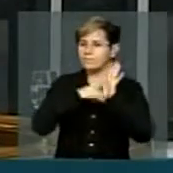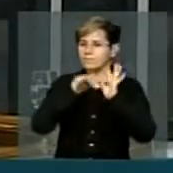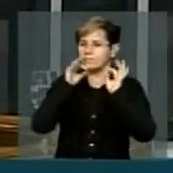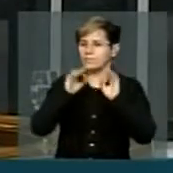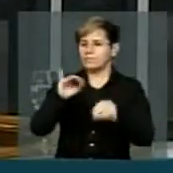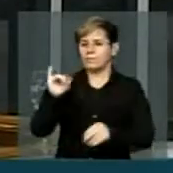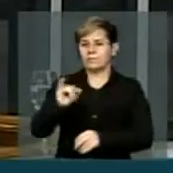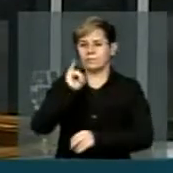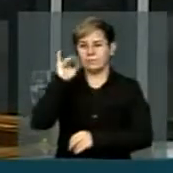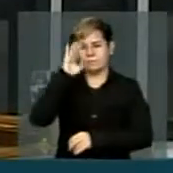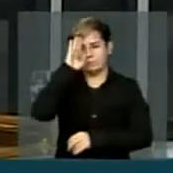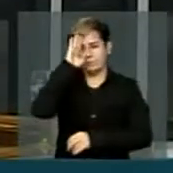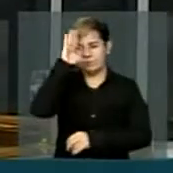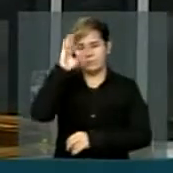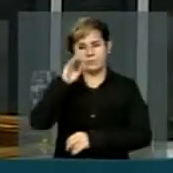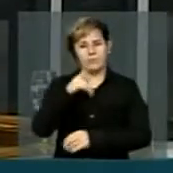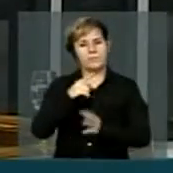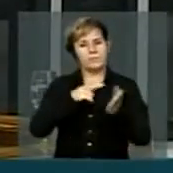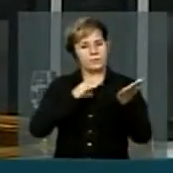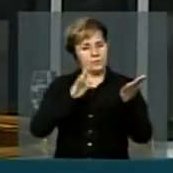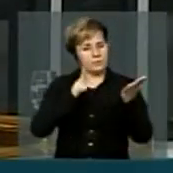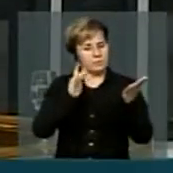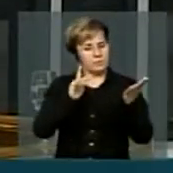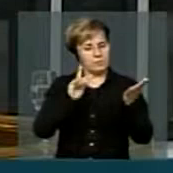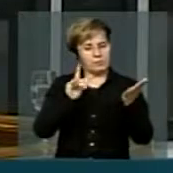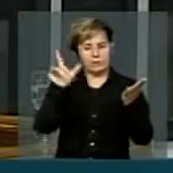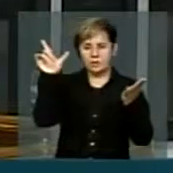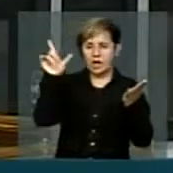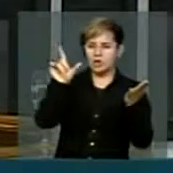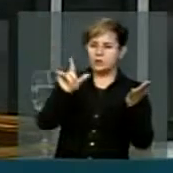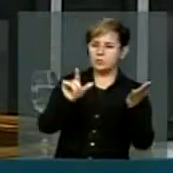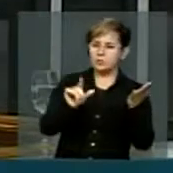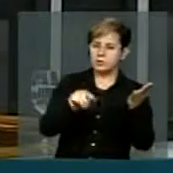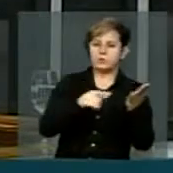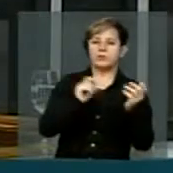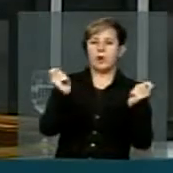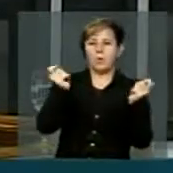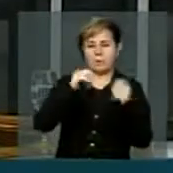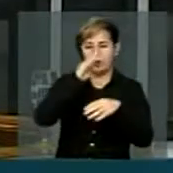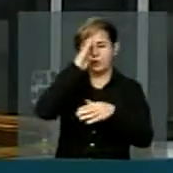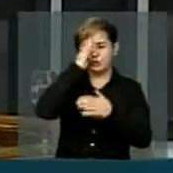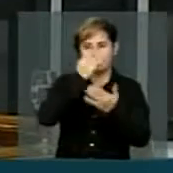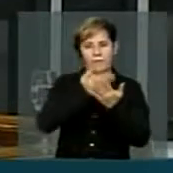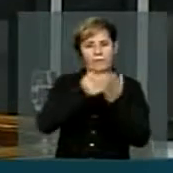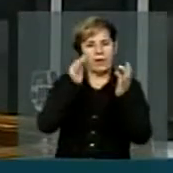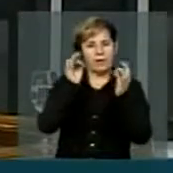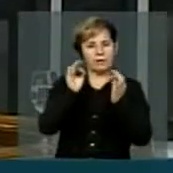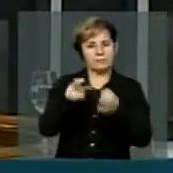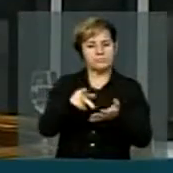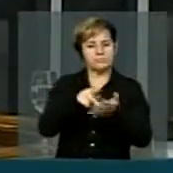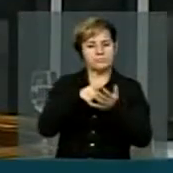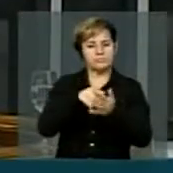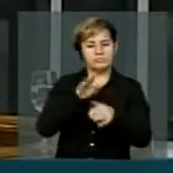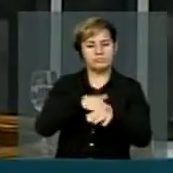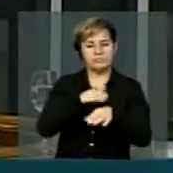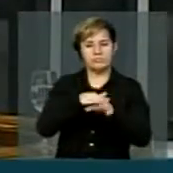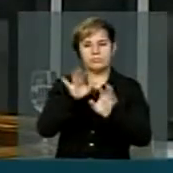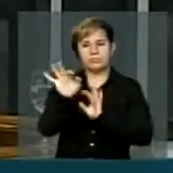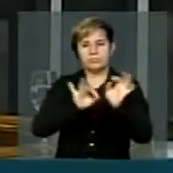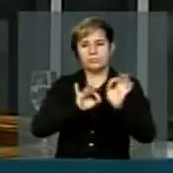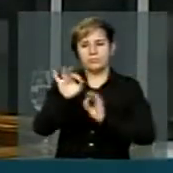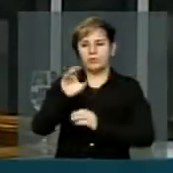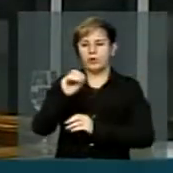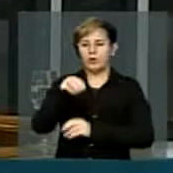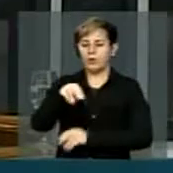fundamentais. Apesar da redução que eu citei aqui, que são dados confiáveis, plenamente confiáveis, da própria Organização